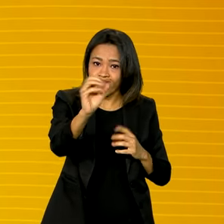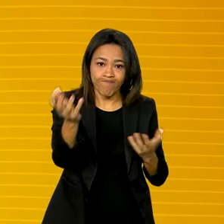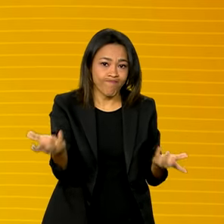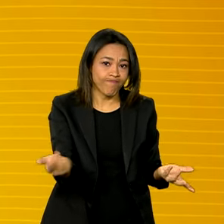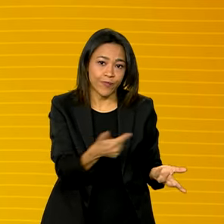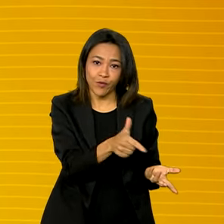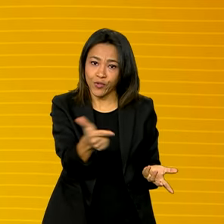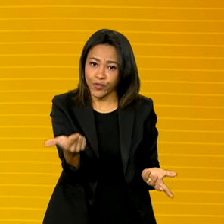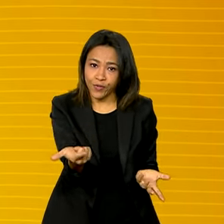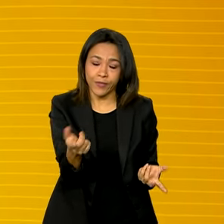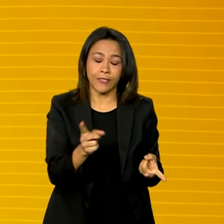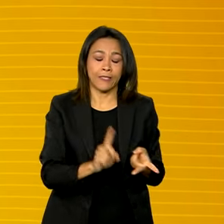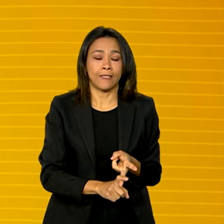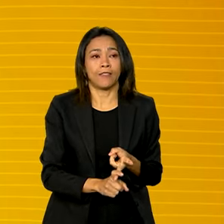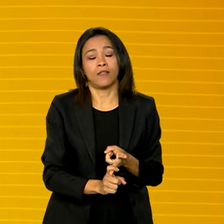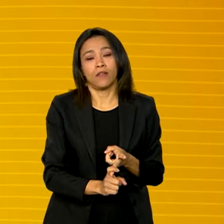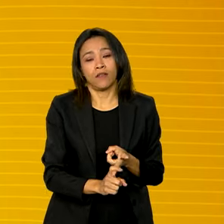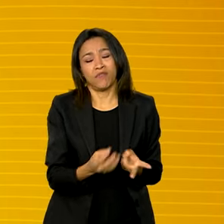vivia,